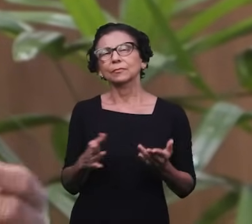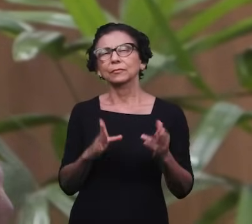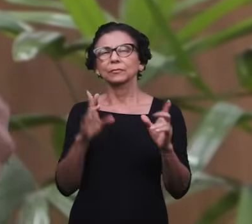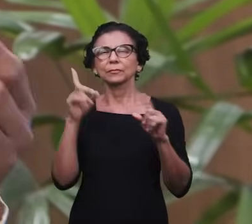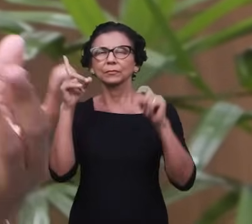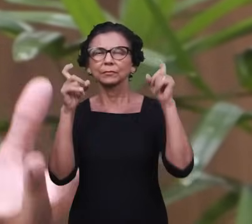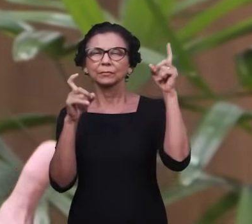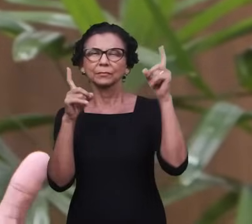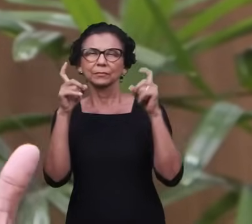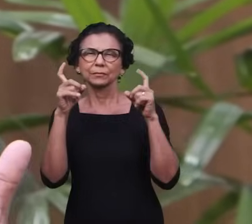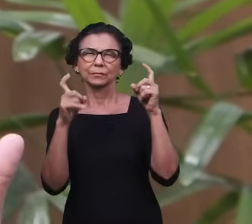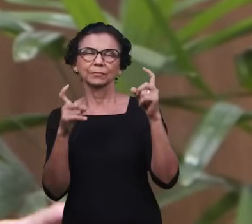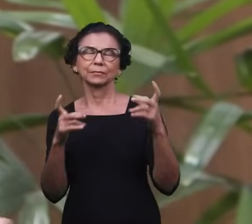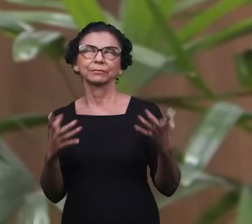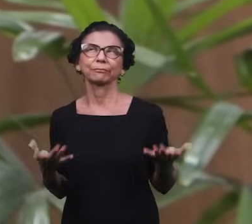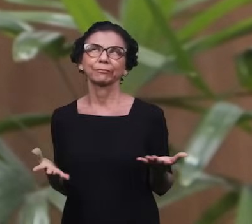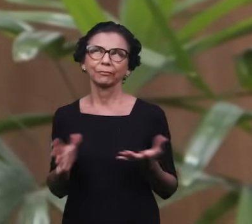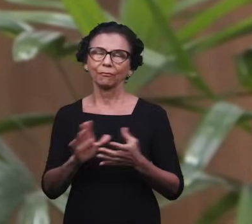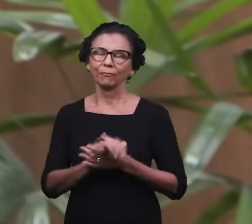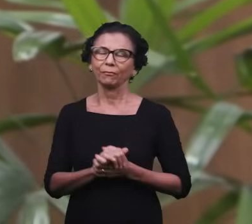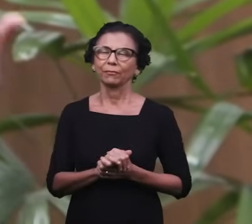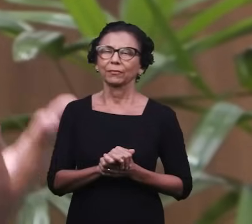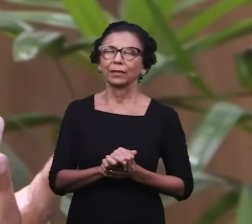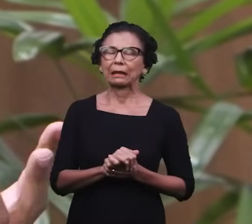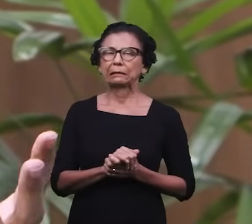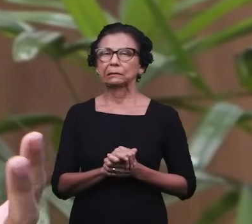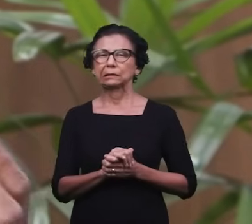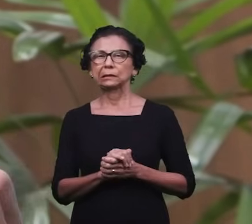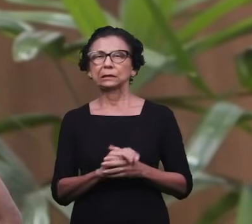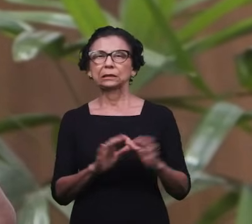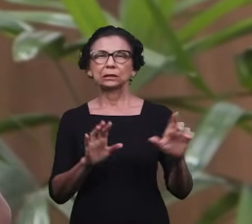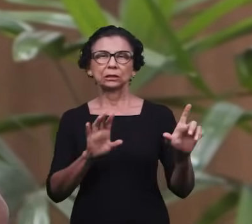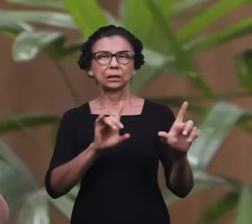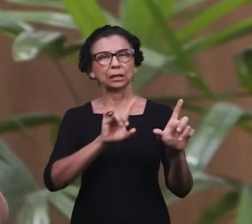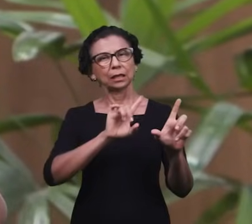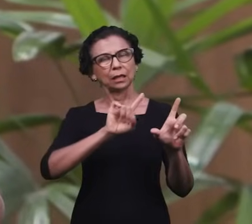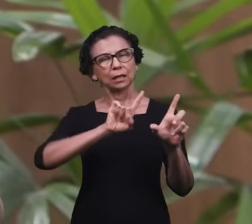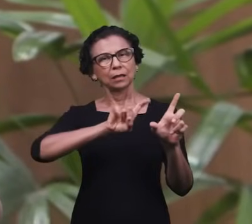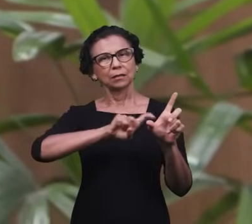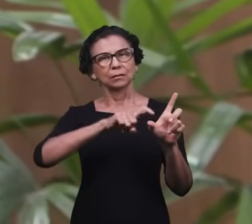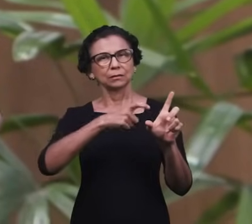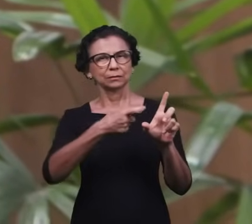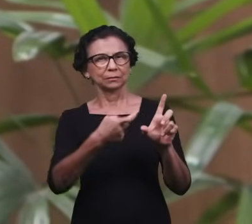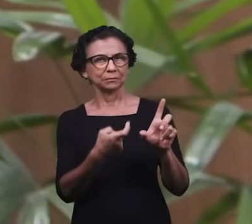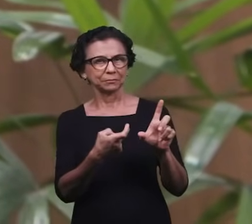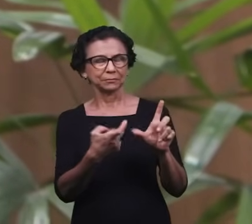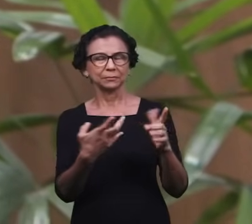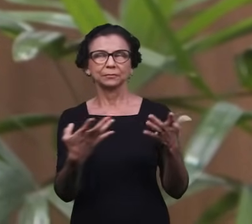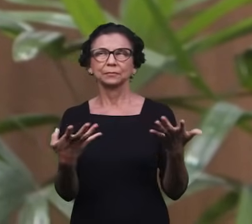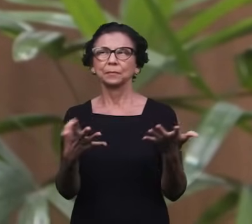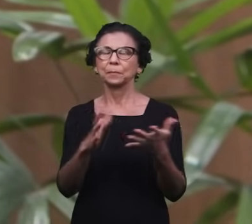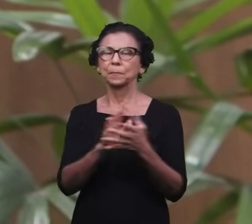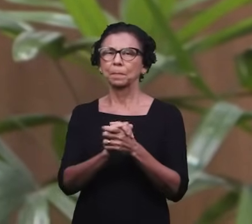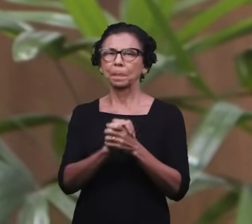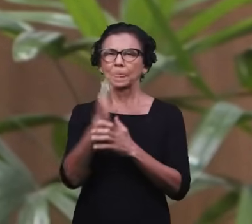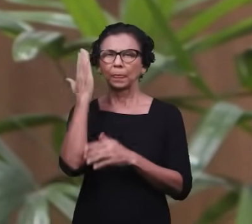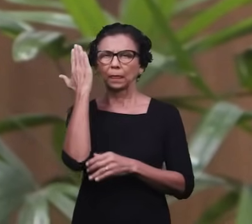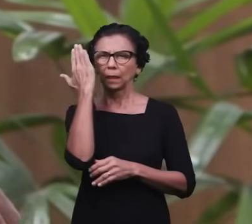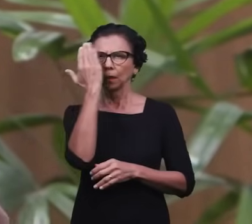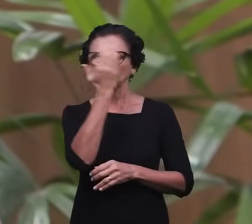entender piada, metáfora. O abstrato fica difícil de ser alcançado. Então,